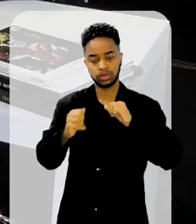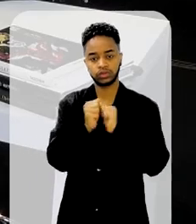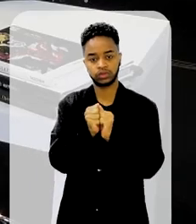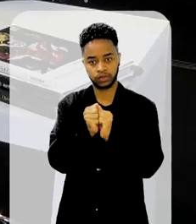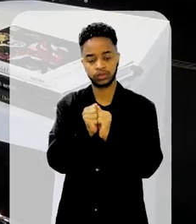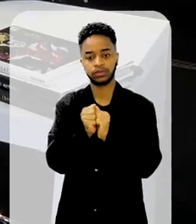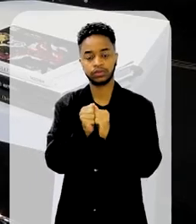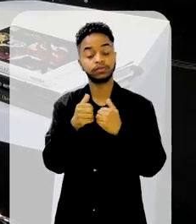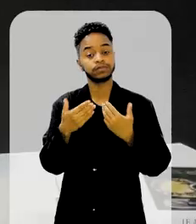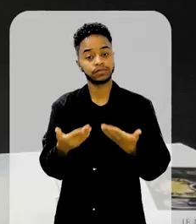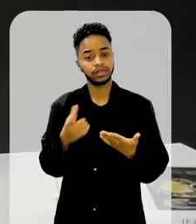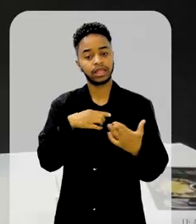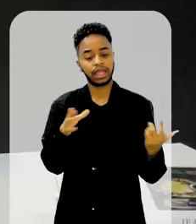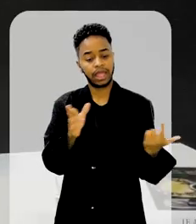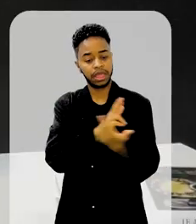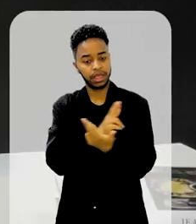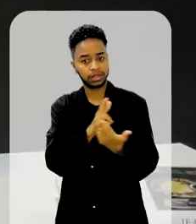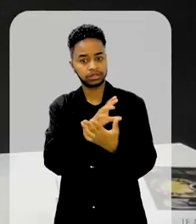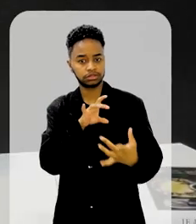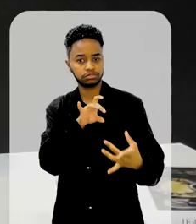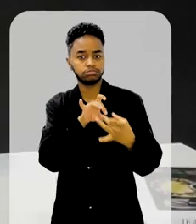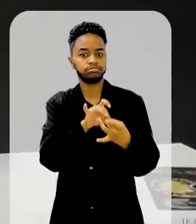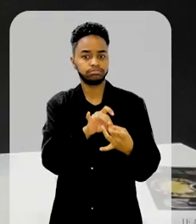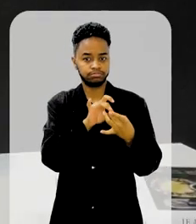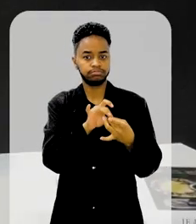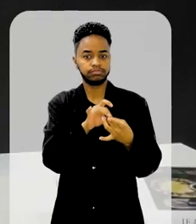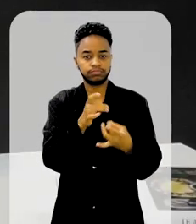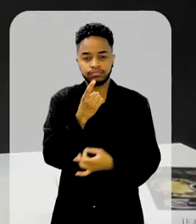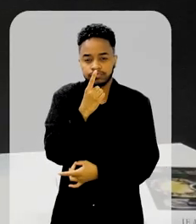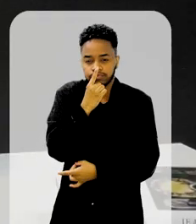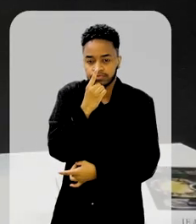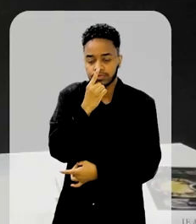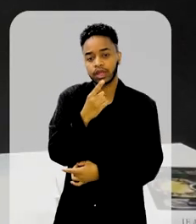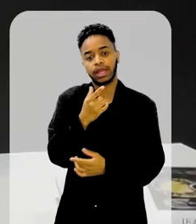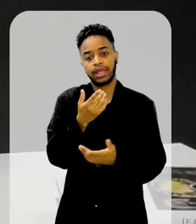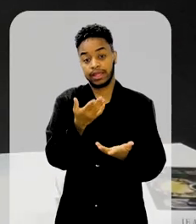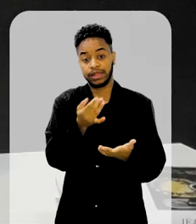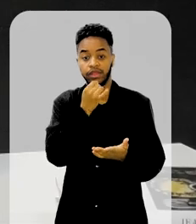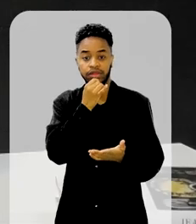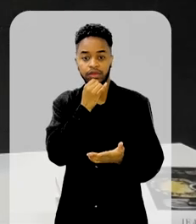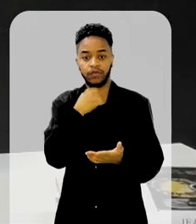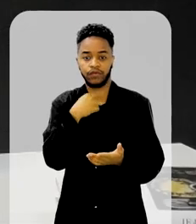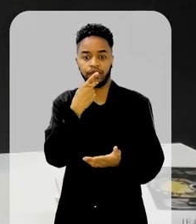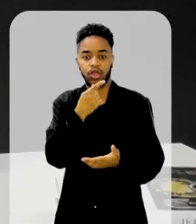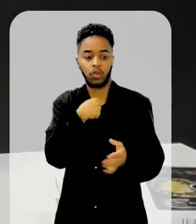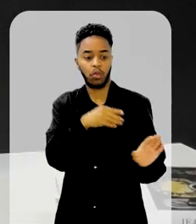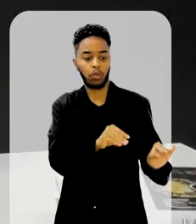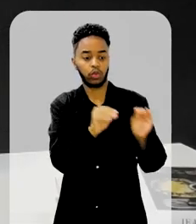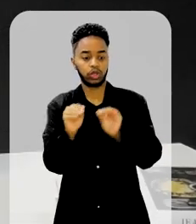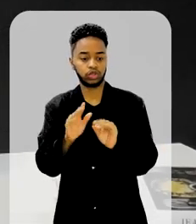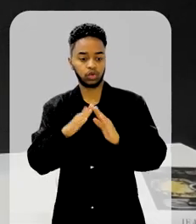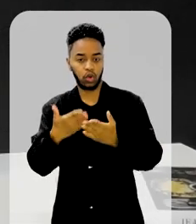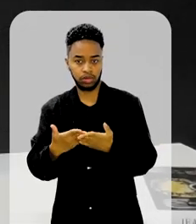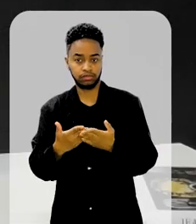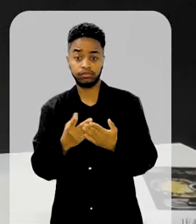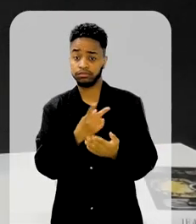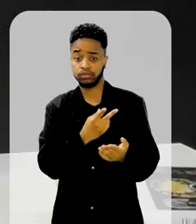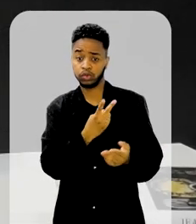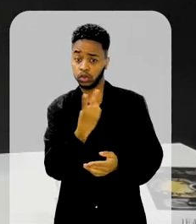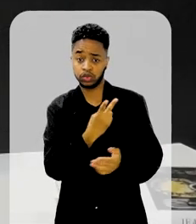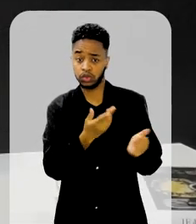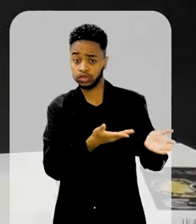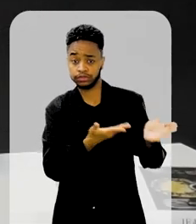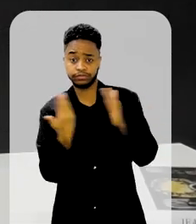pedra e eu tinha uma relação com Dejair muito Estreita com relação a isso Mauro eu tô indo para tal escola vamos junto